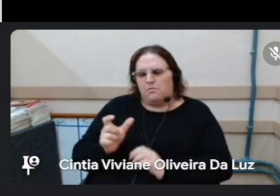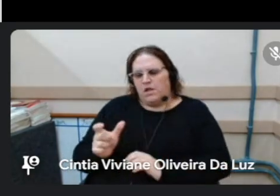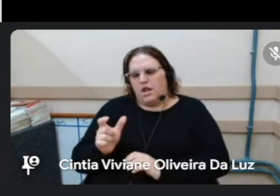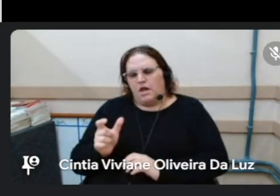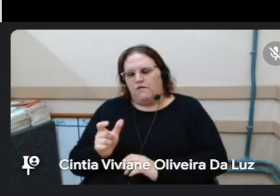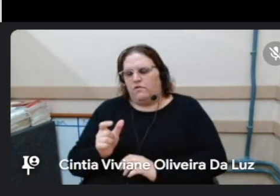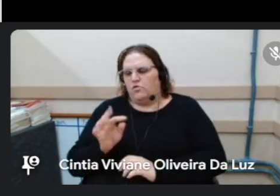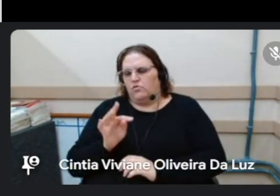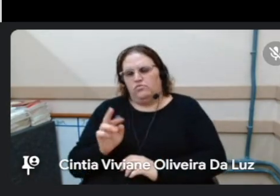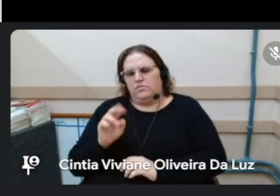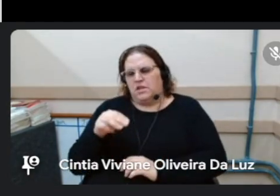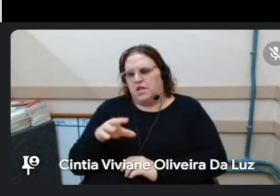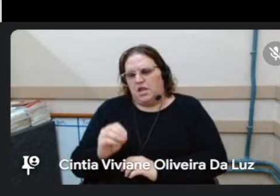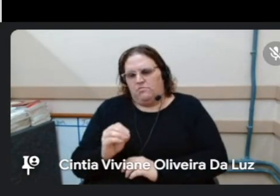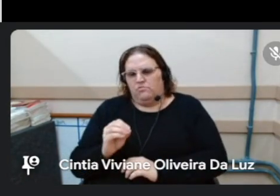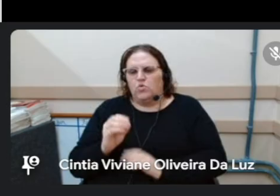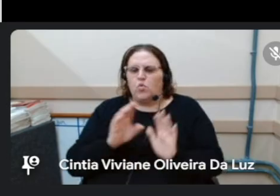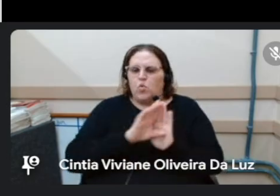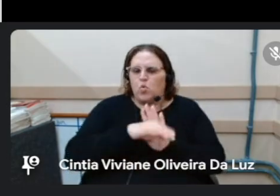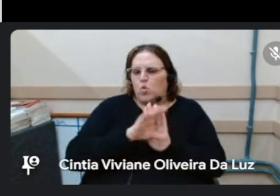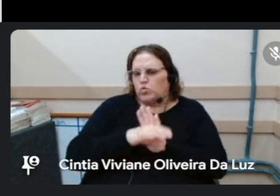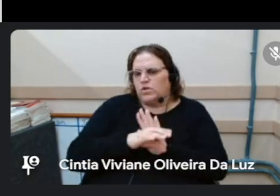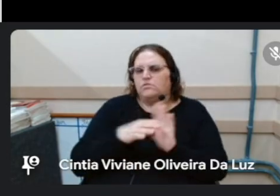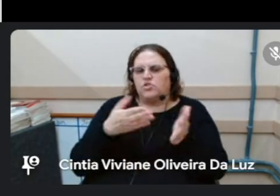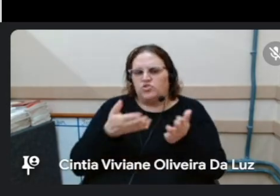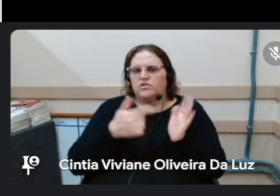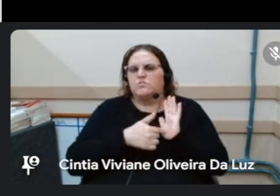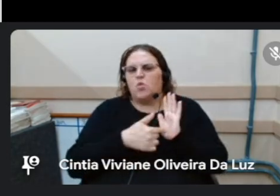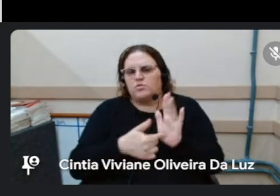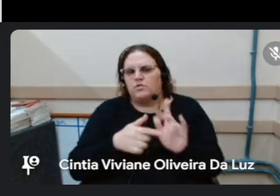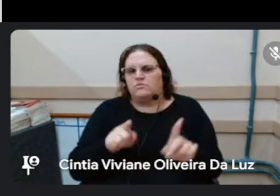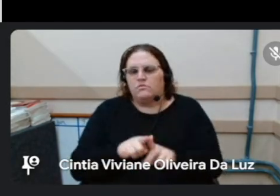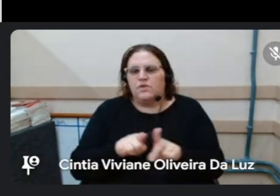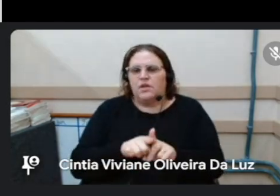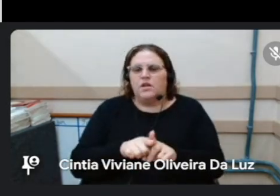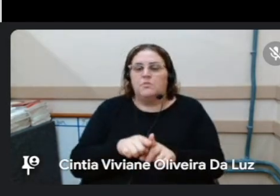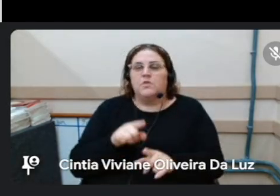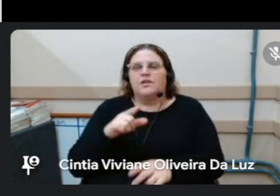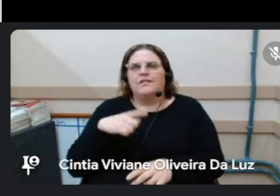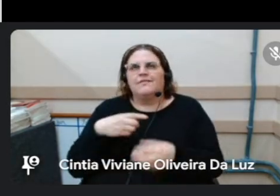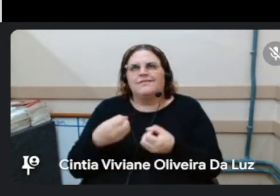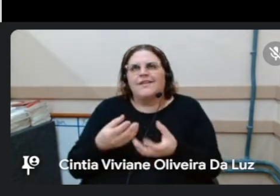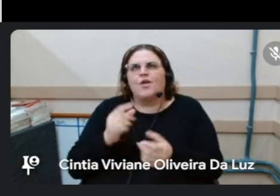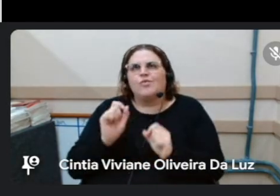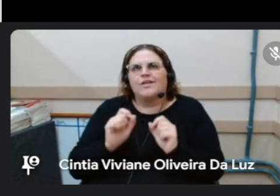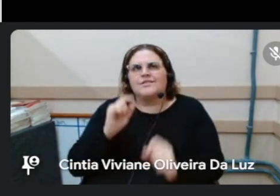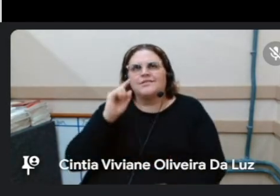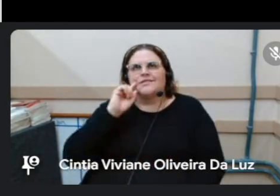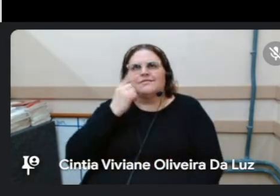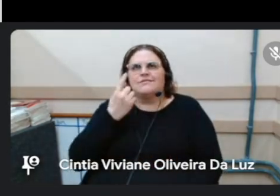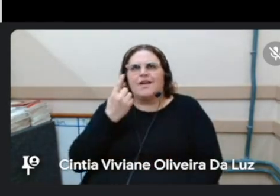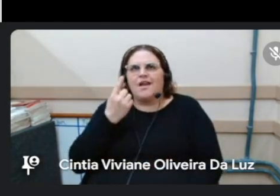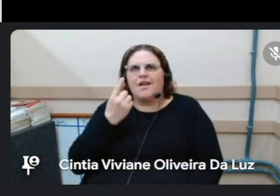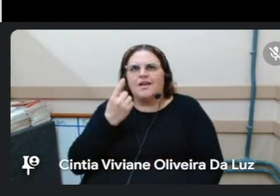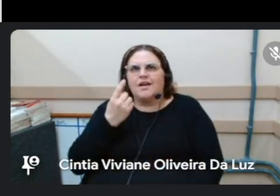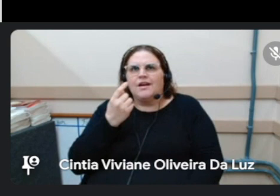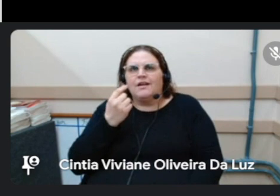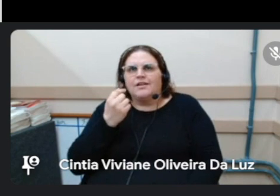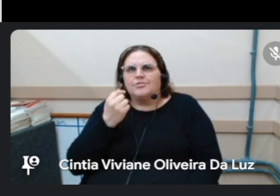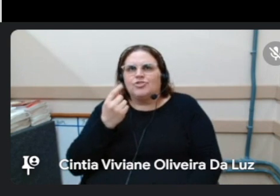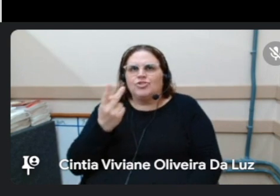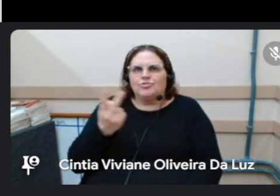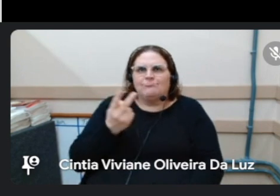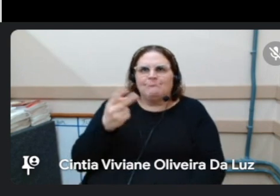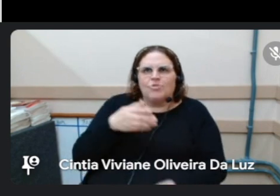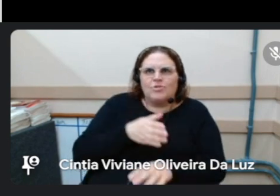quis quisemos colocar porque dá essa ideia ambivalente ambígua